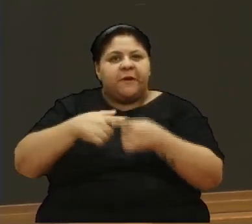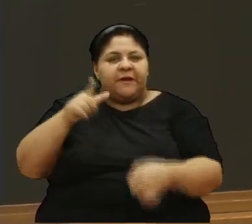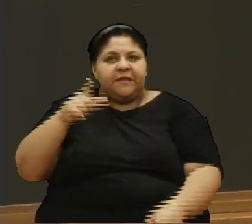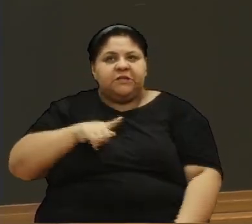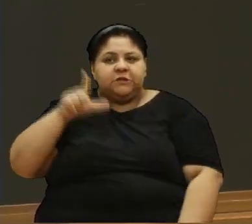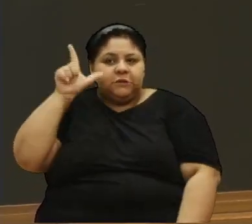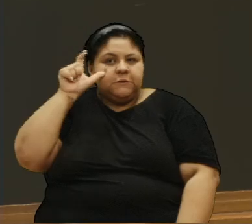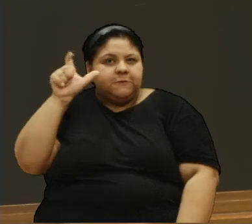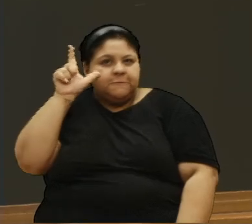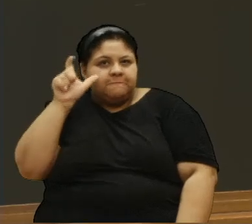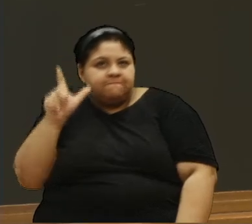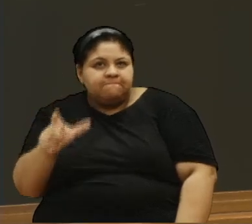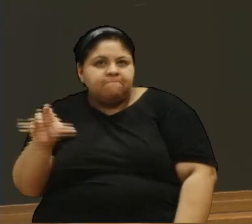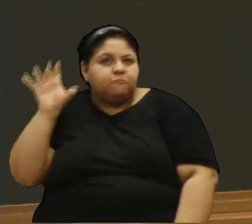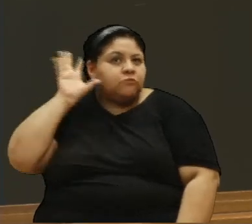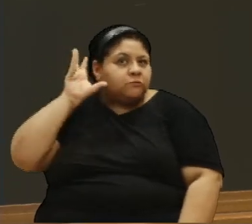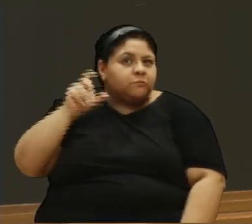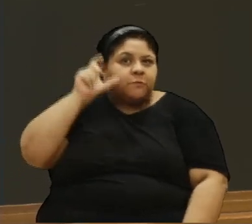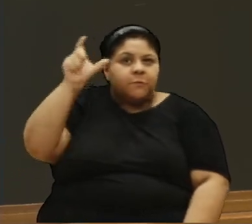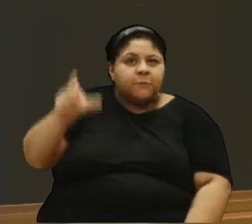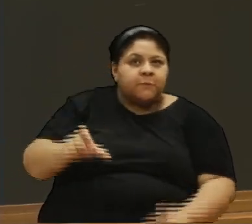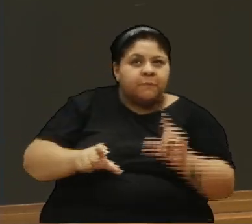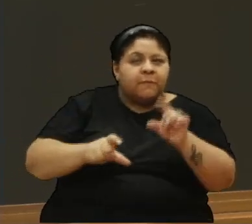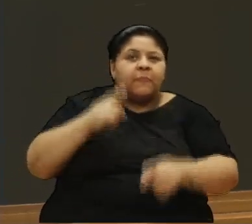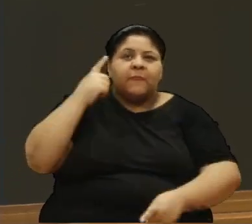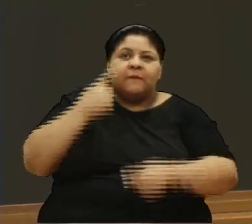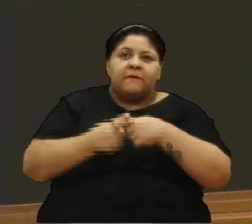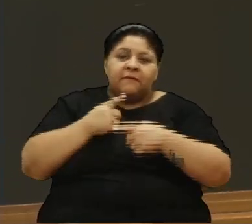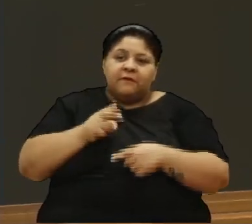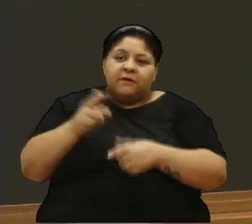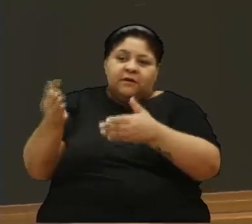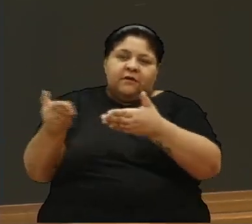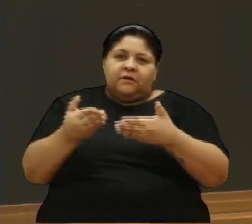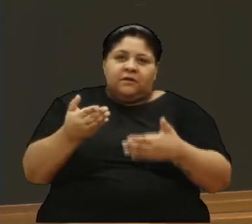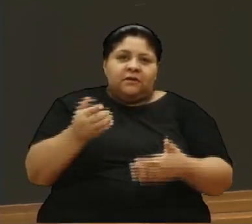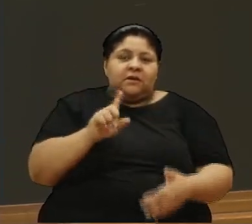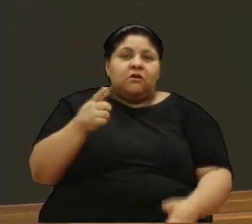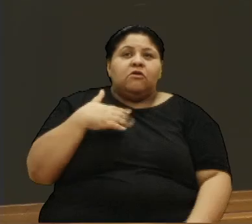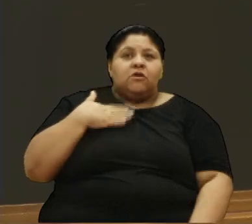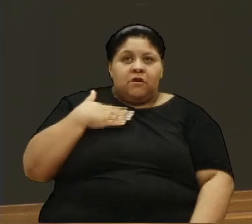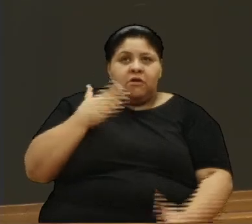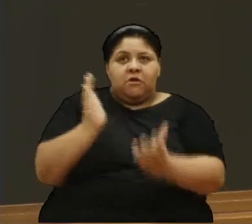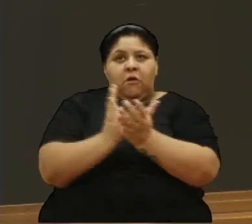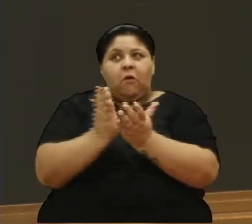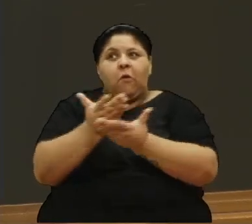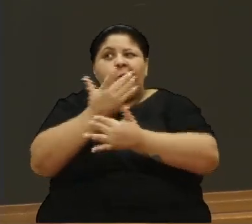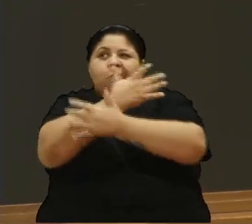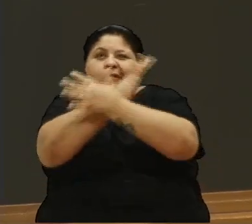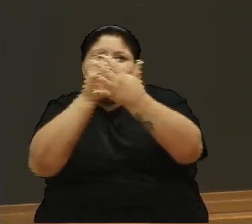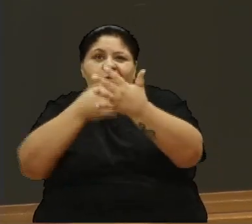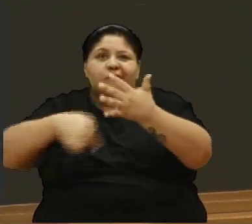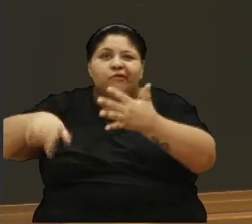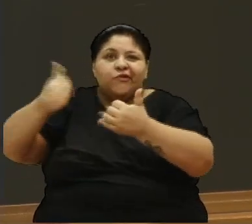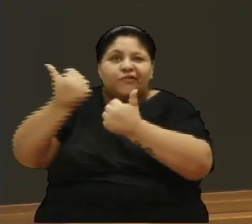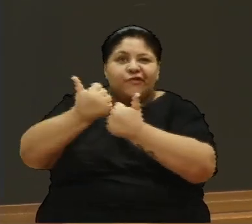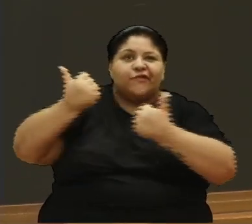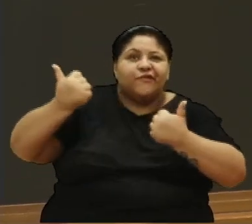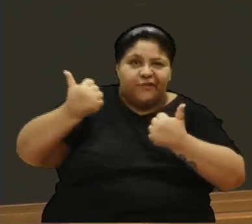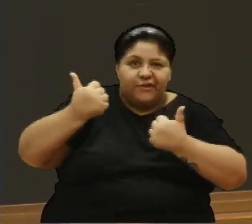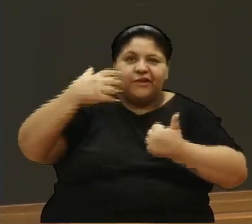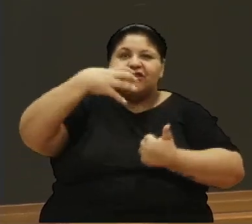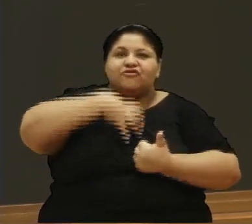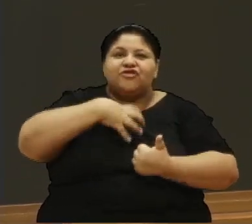em ouvir as pessoas e porque sempre recebeu, não somente eu, como a Comissão do Meio Ambiente, nosso assessor, de